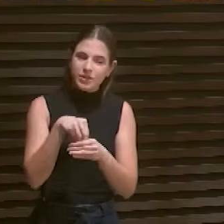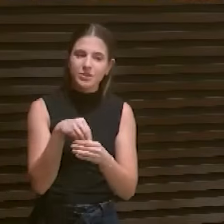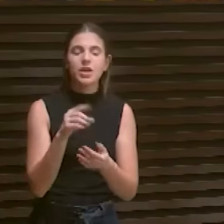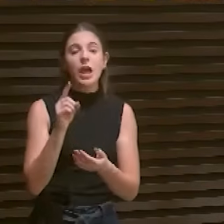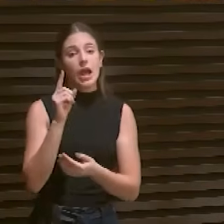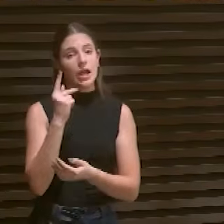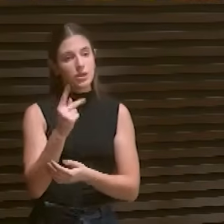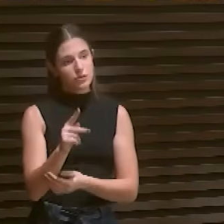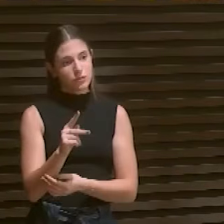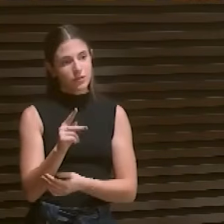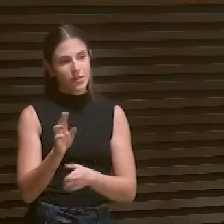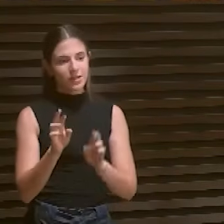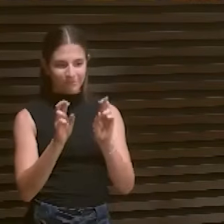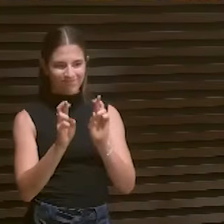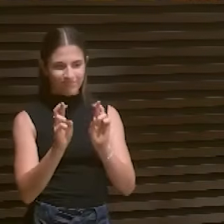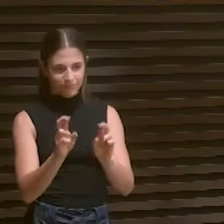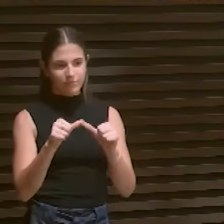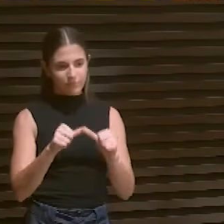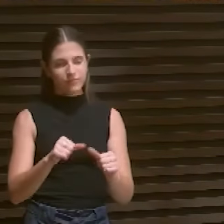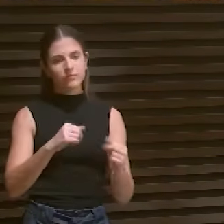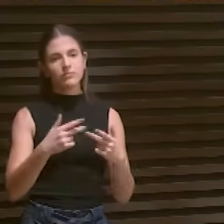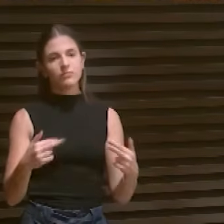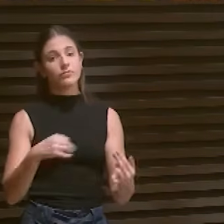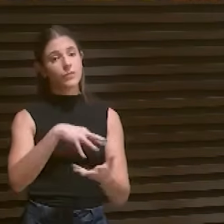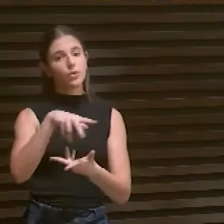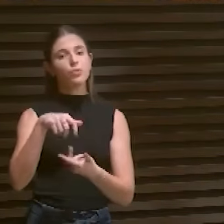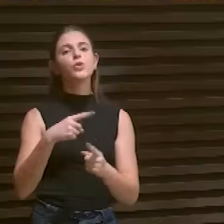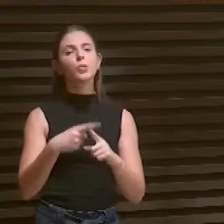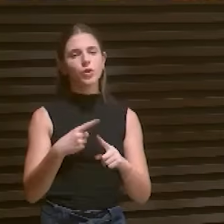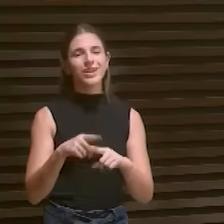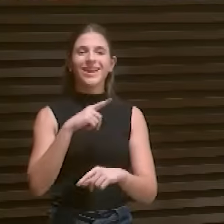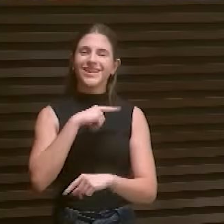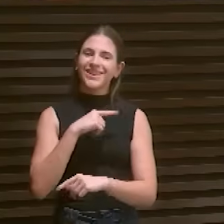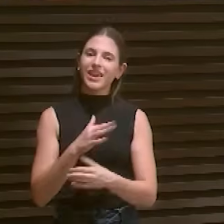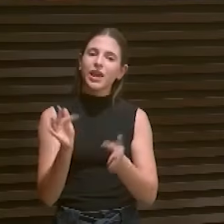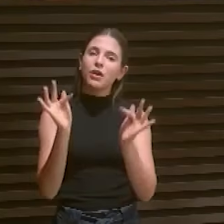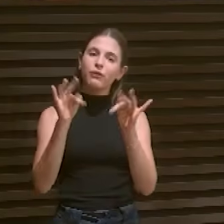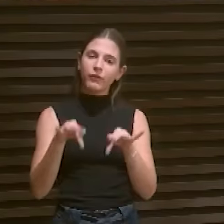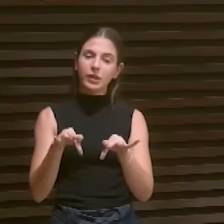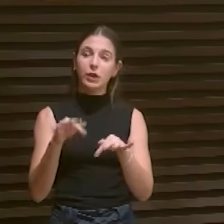suas fichas nessas coisas do mundo, porque elas são passageiras.